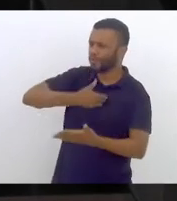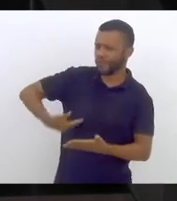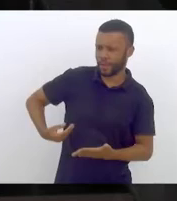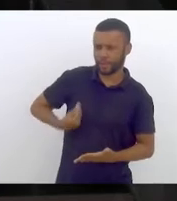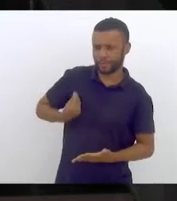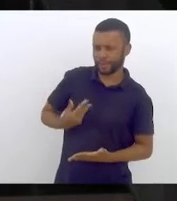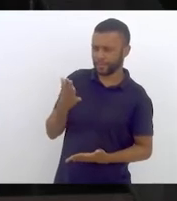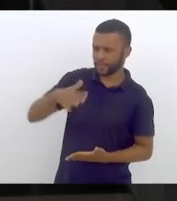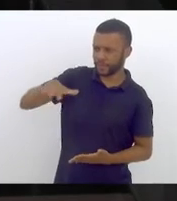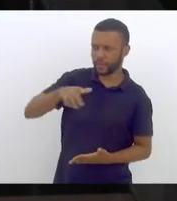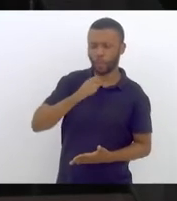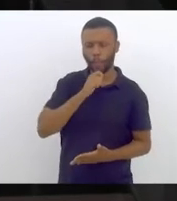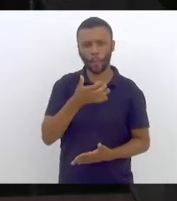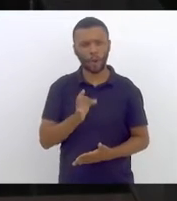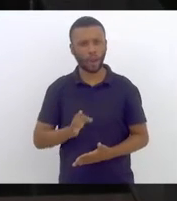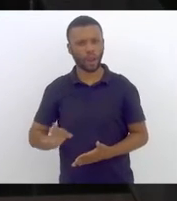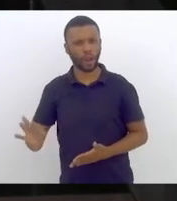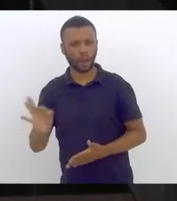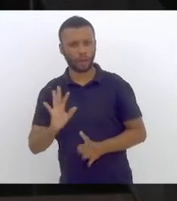Não.